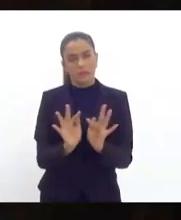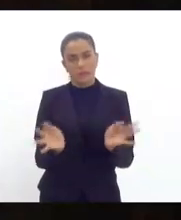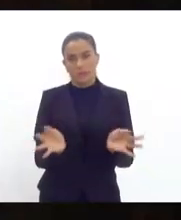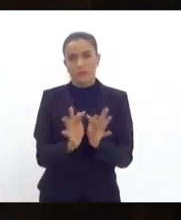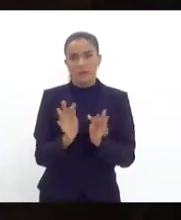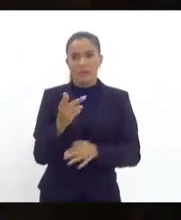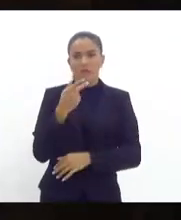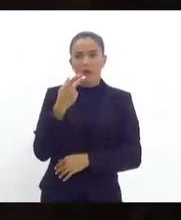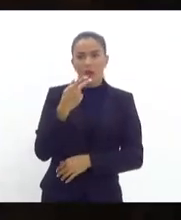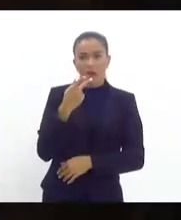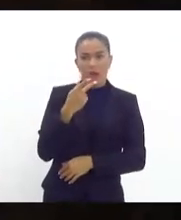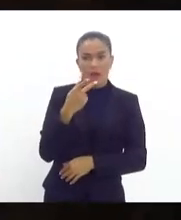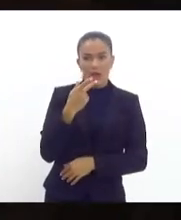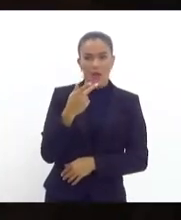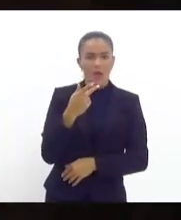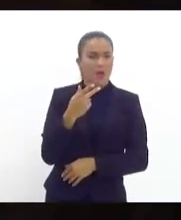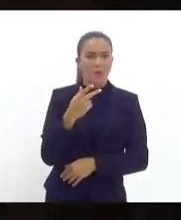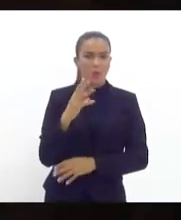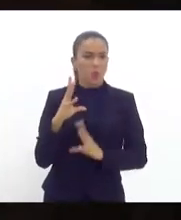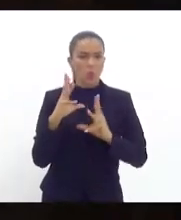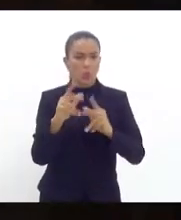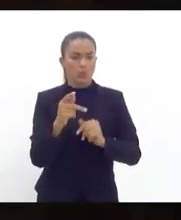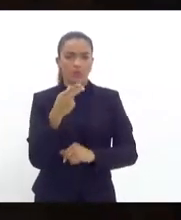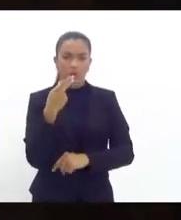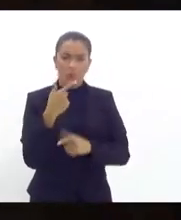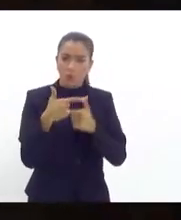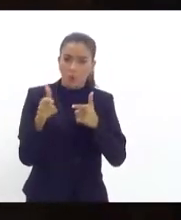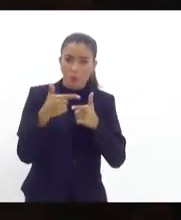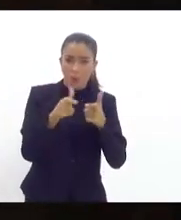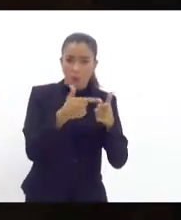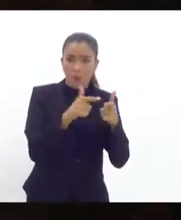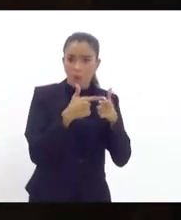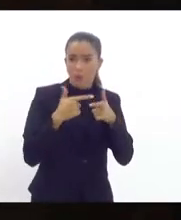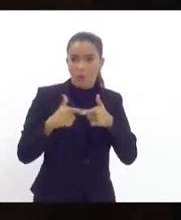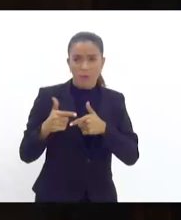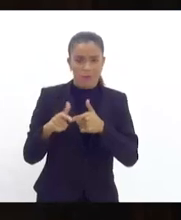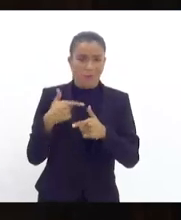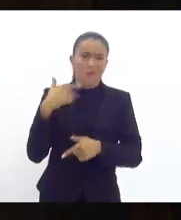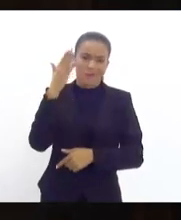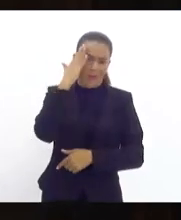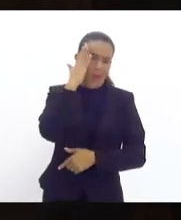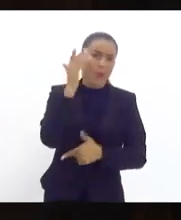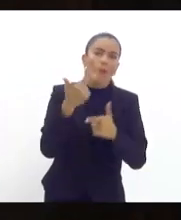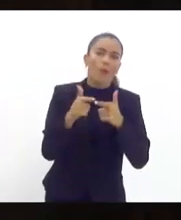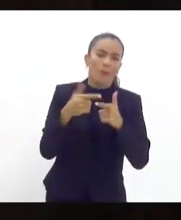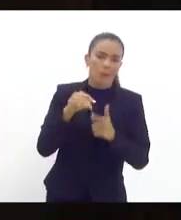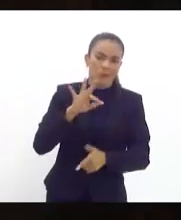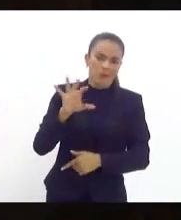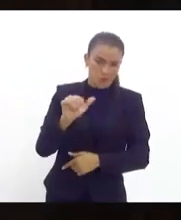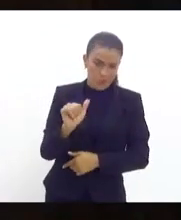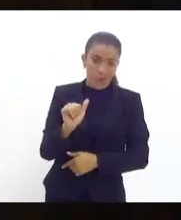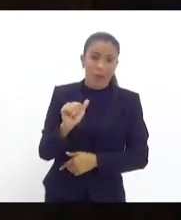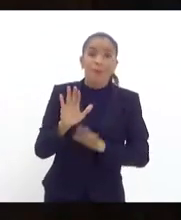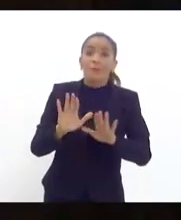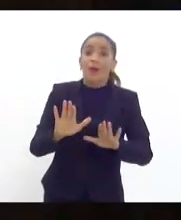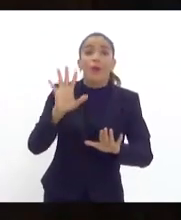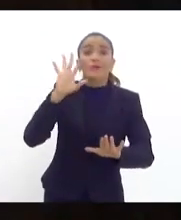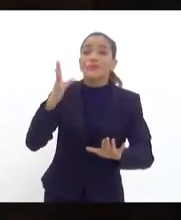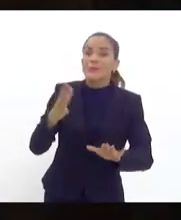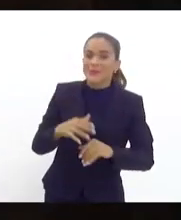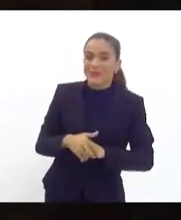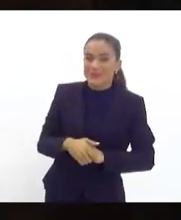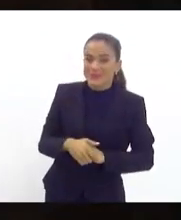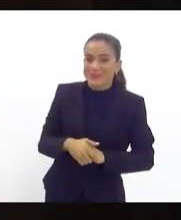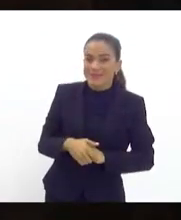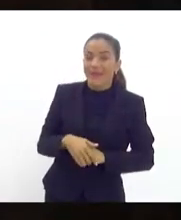falamos todos mundo todo mundo que veio aqui falou sobre os problemas todos sabem Quais são os problemas da Tijuca agora Quais são as soluções